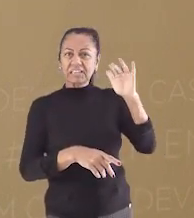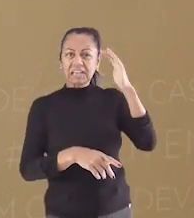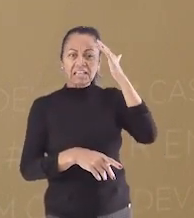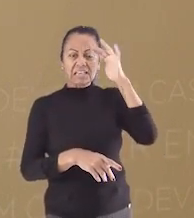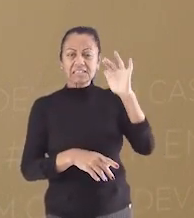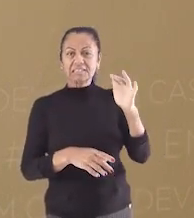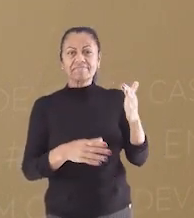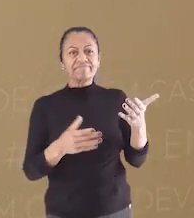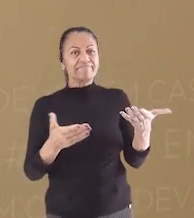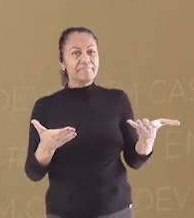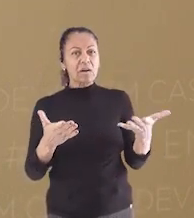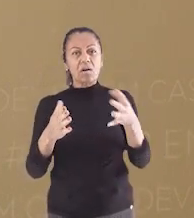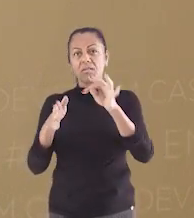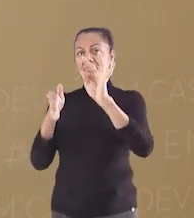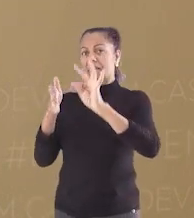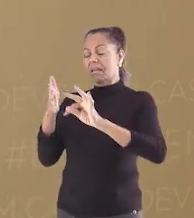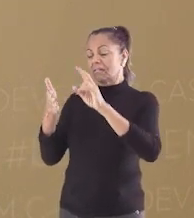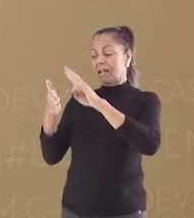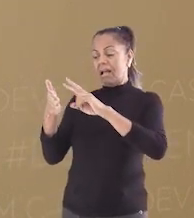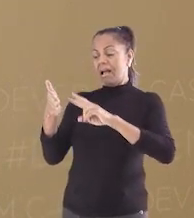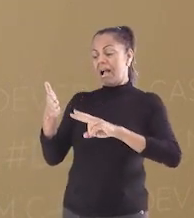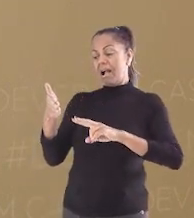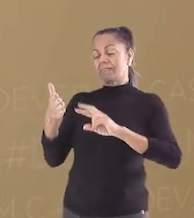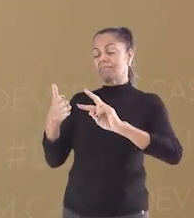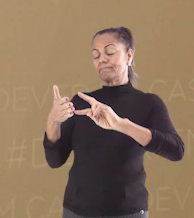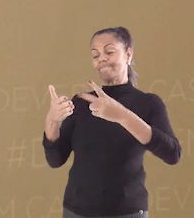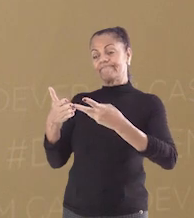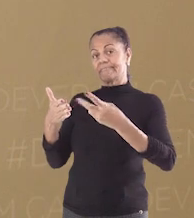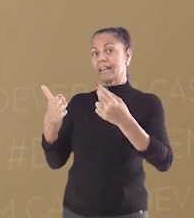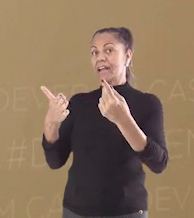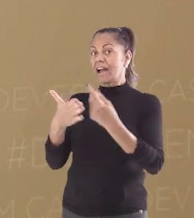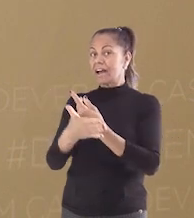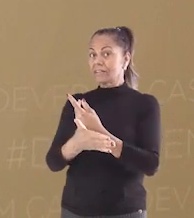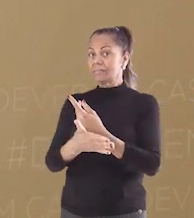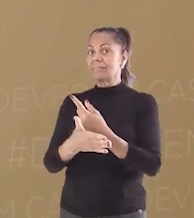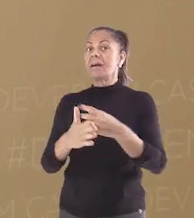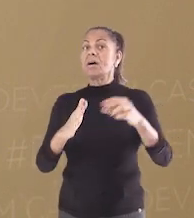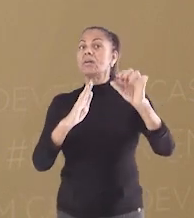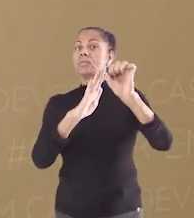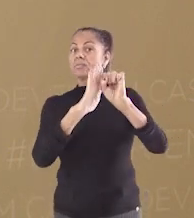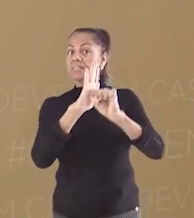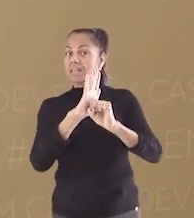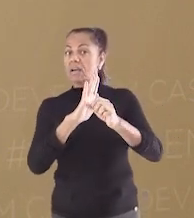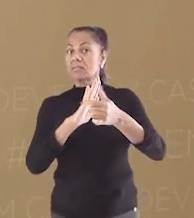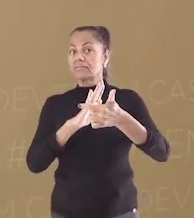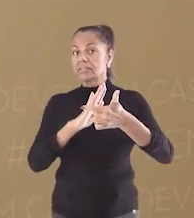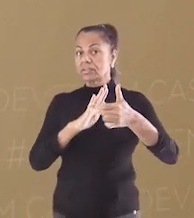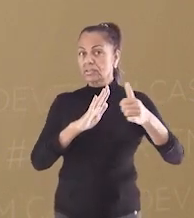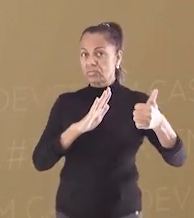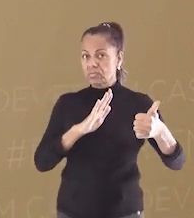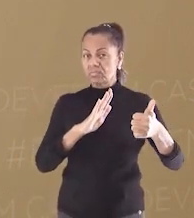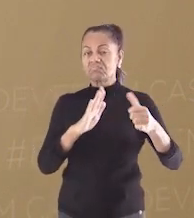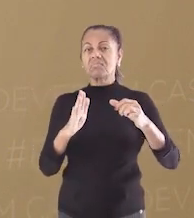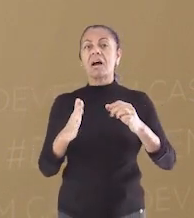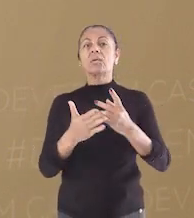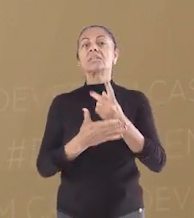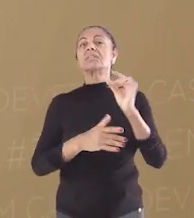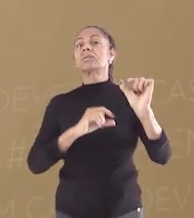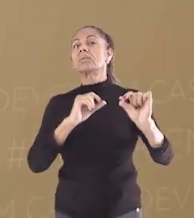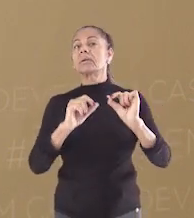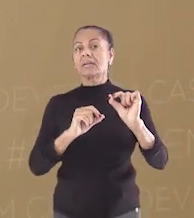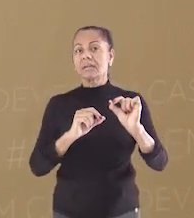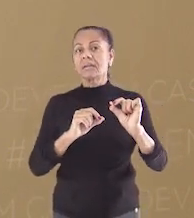pode levar a interpretações equivocadas dos seus textos. Um exemplo disso marcou o início do